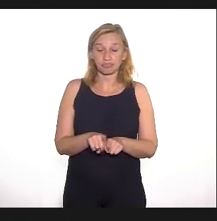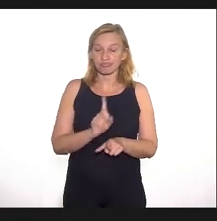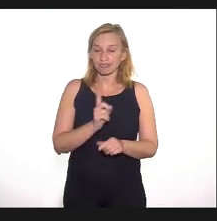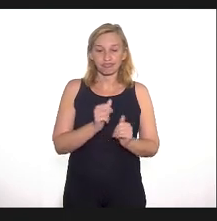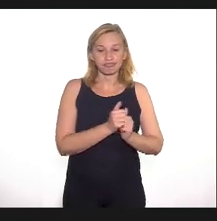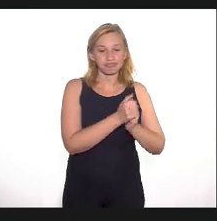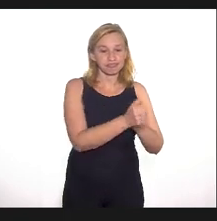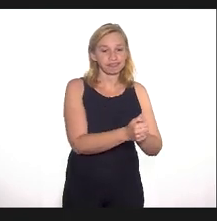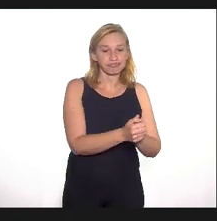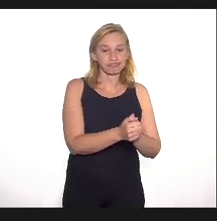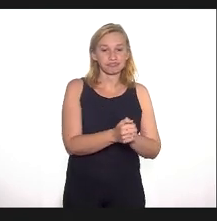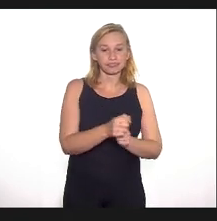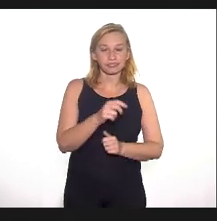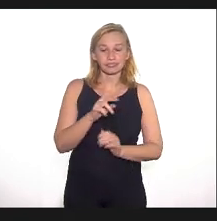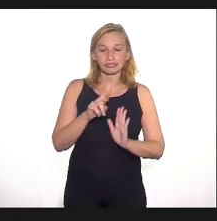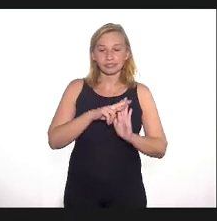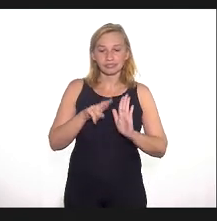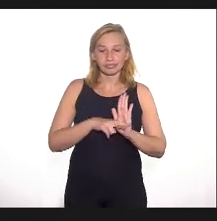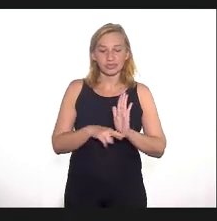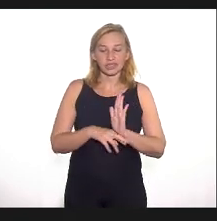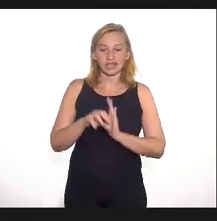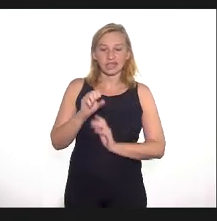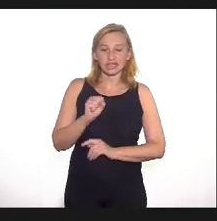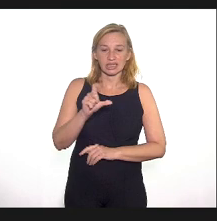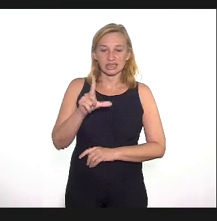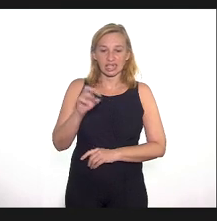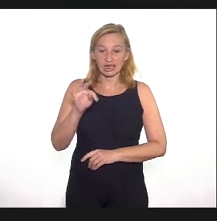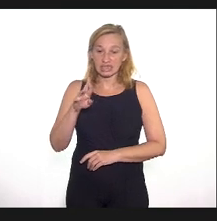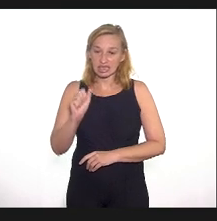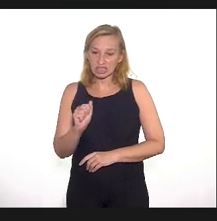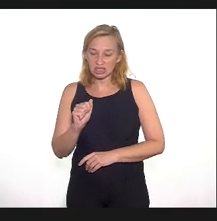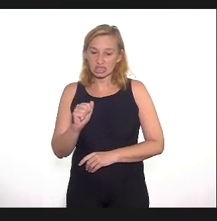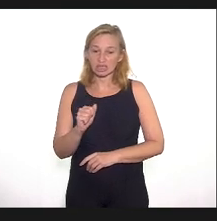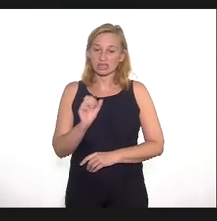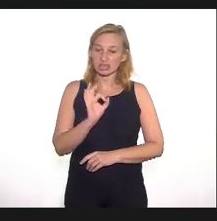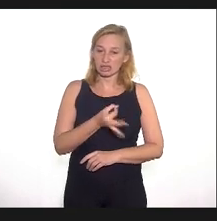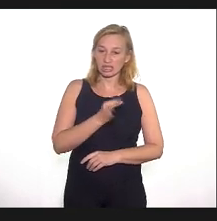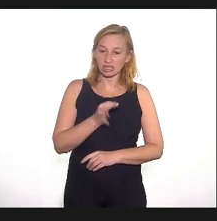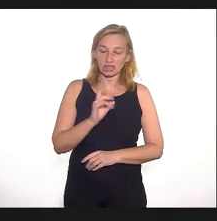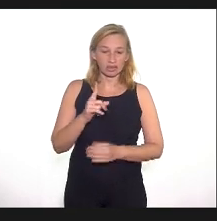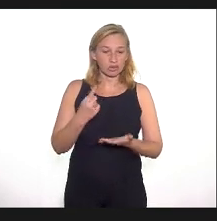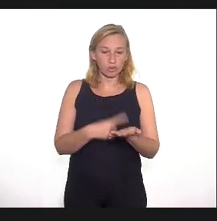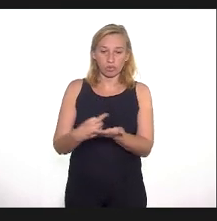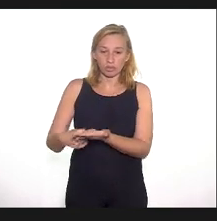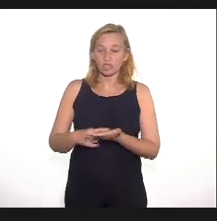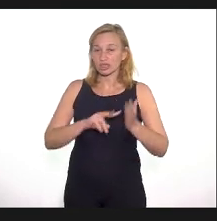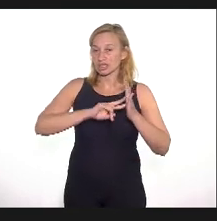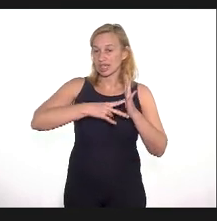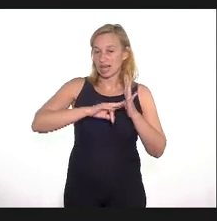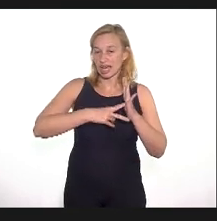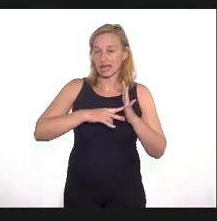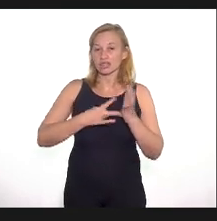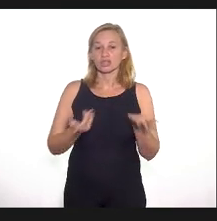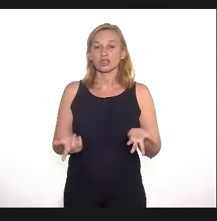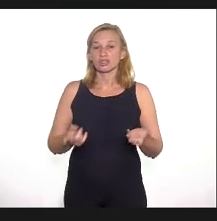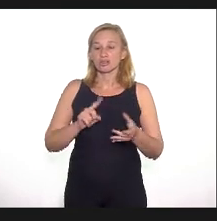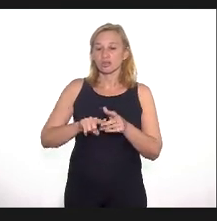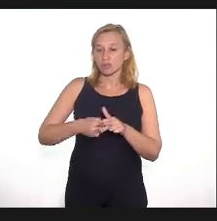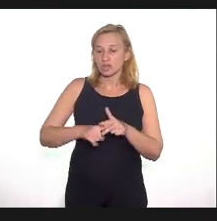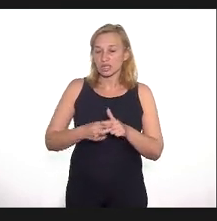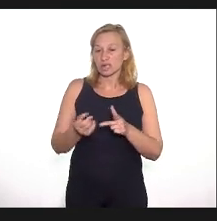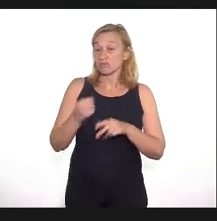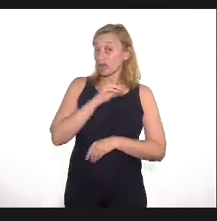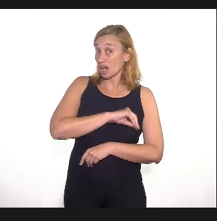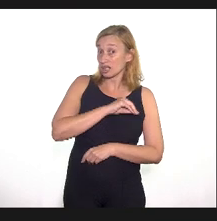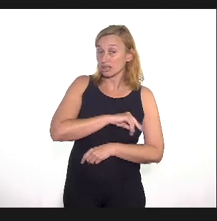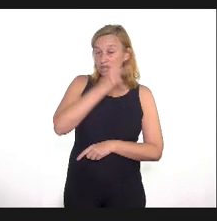segue o regime seletista de fato, porque não faz acordo coletivo com os sindicatos, porque não faz reajuste salarial